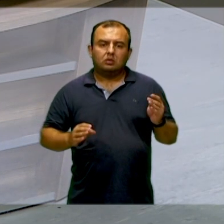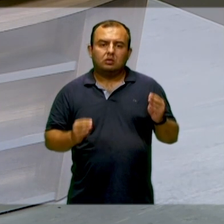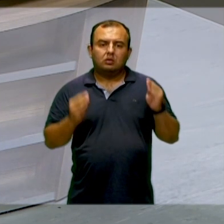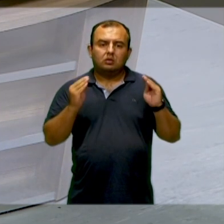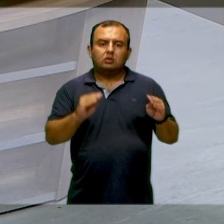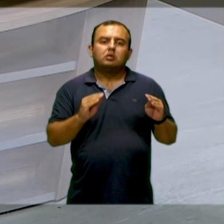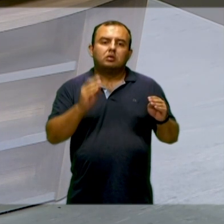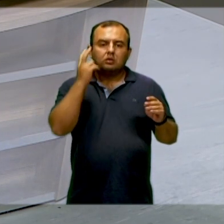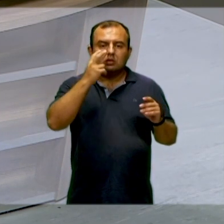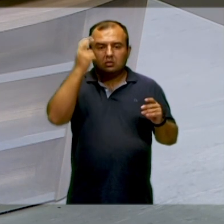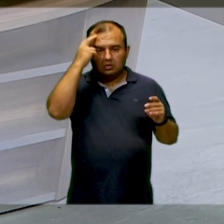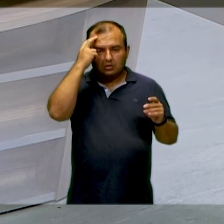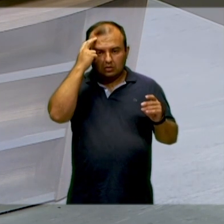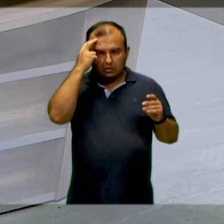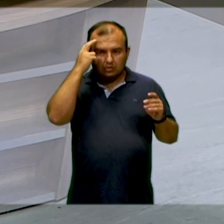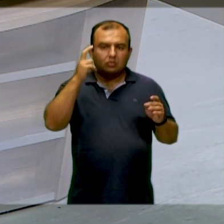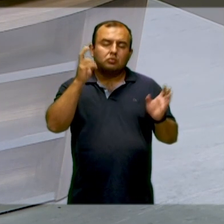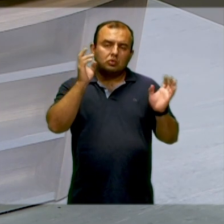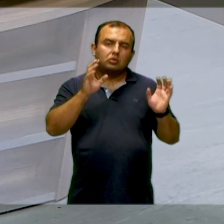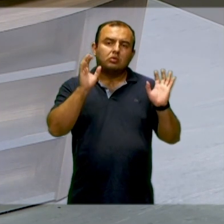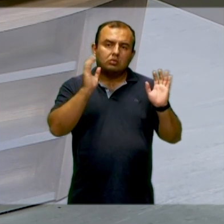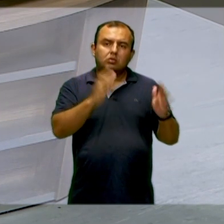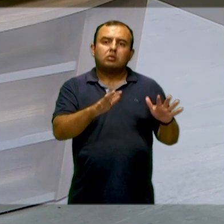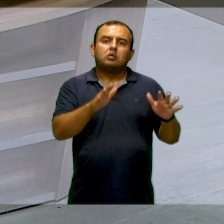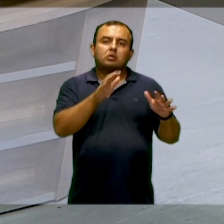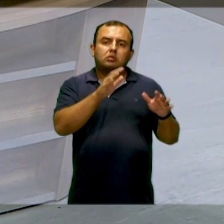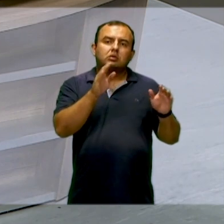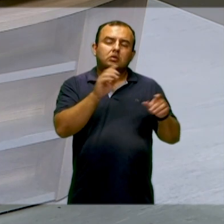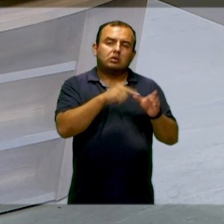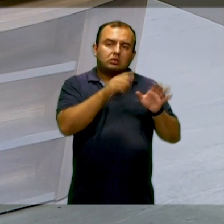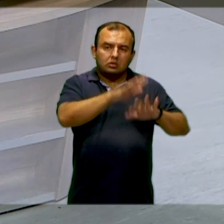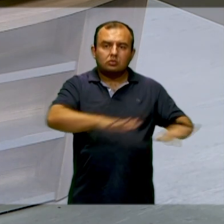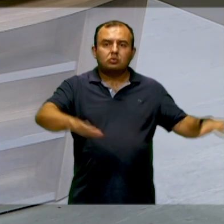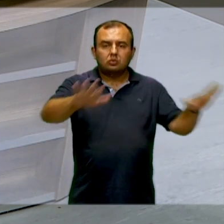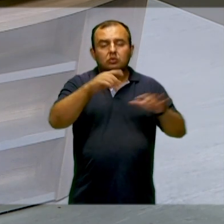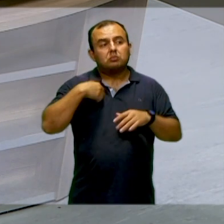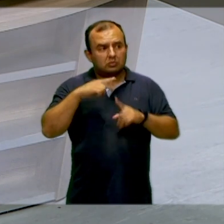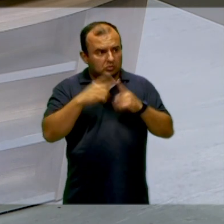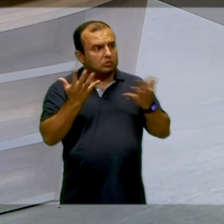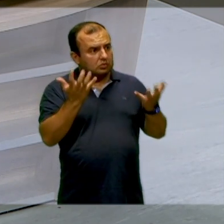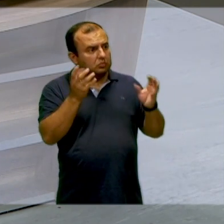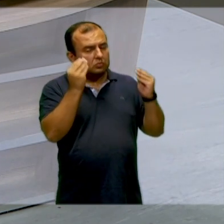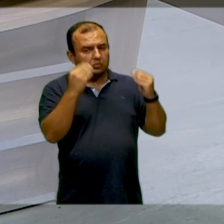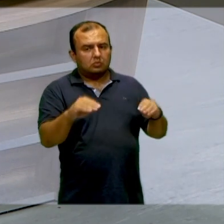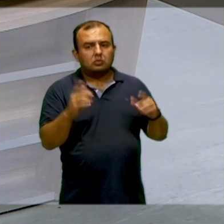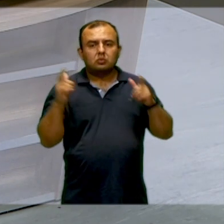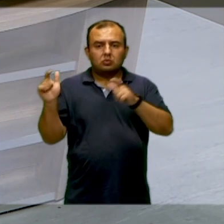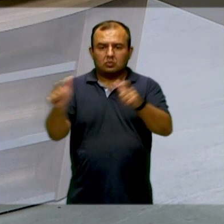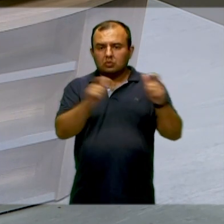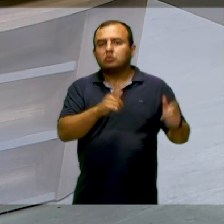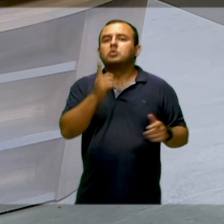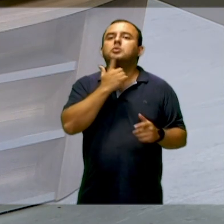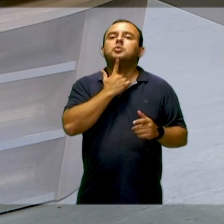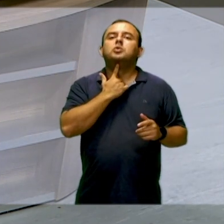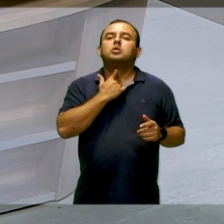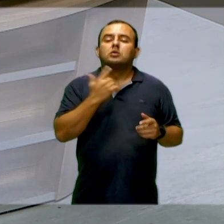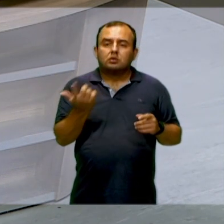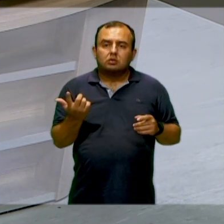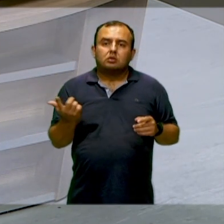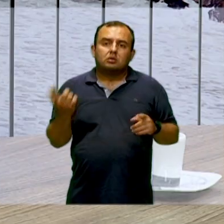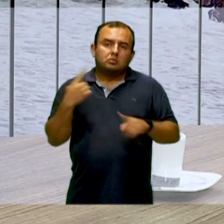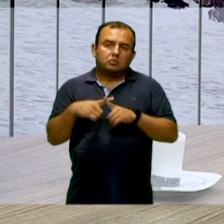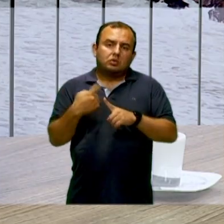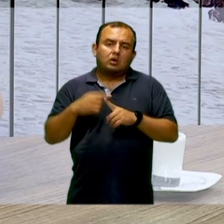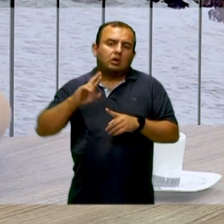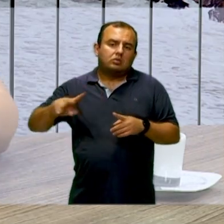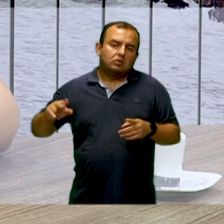cultura na cidade, realmente na cidade inteira, né? Mas nós queremos colocar. Agora, sim, a gente vai depender de espaço, de vontade, porque não